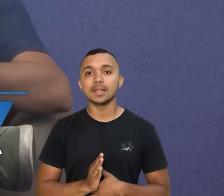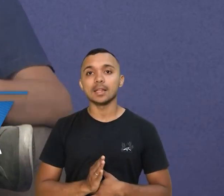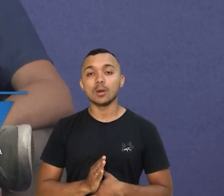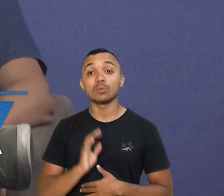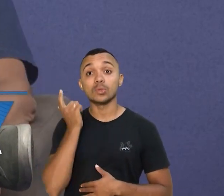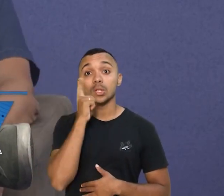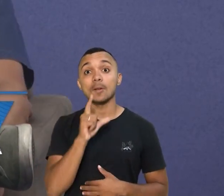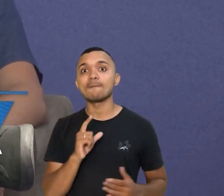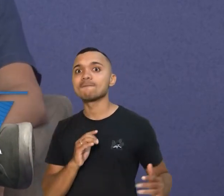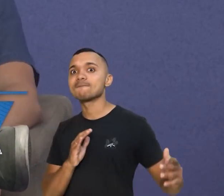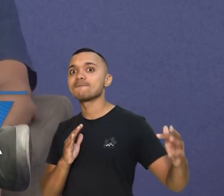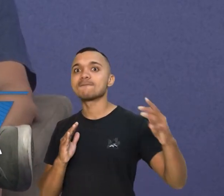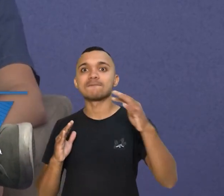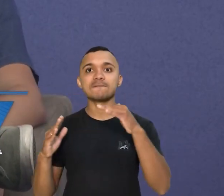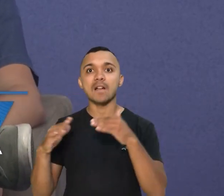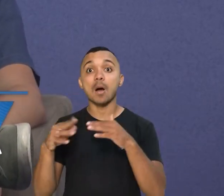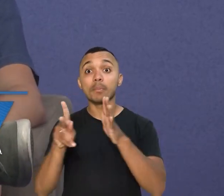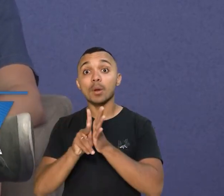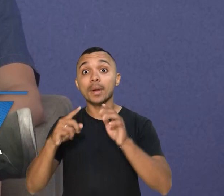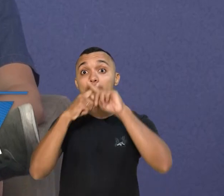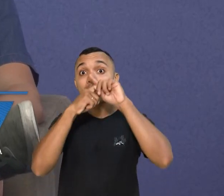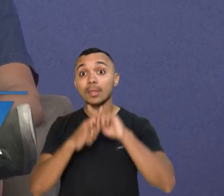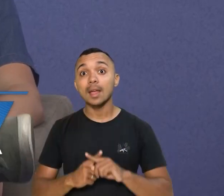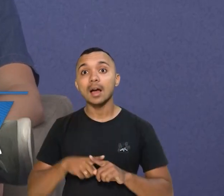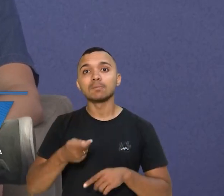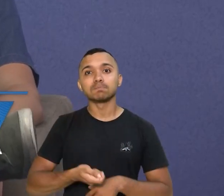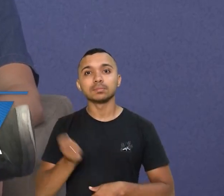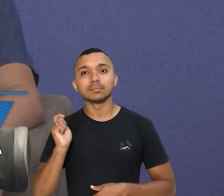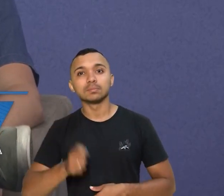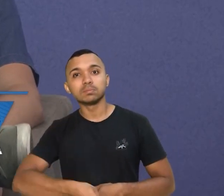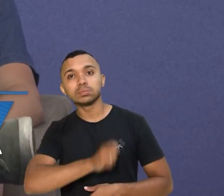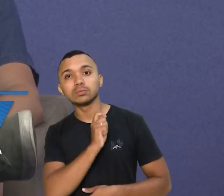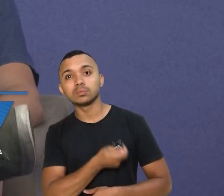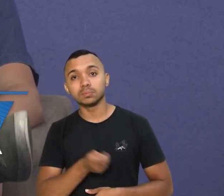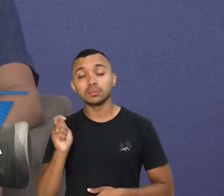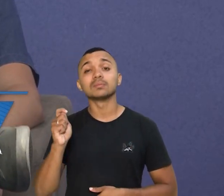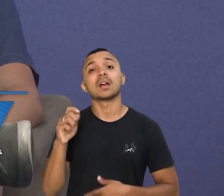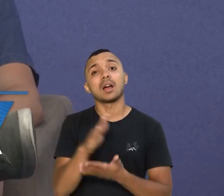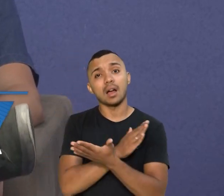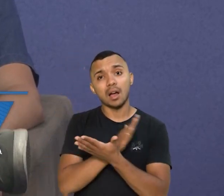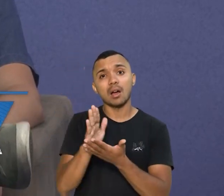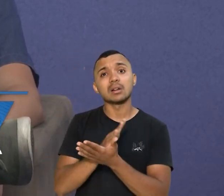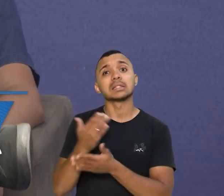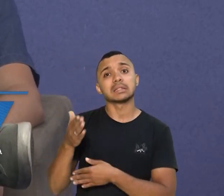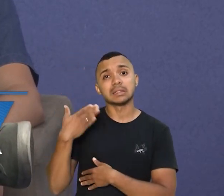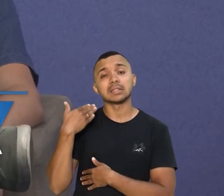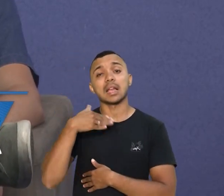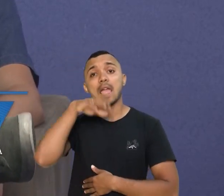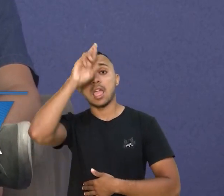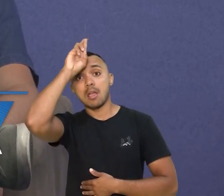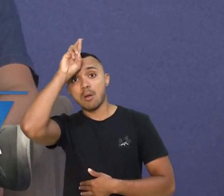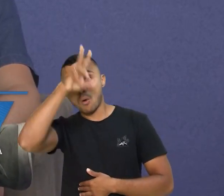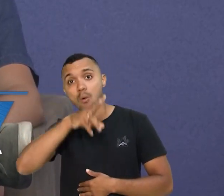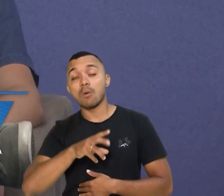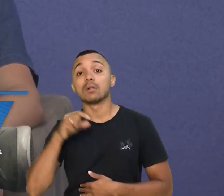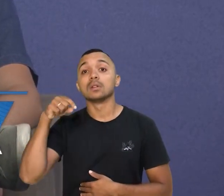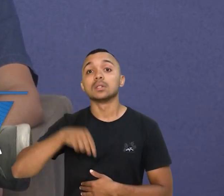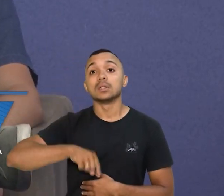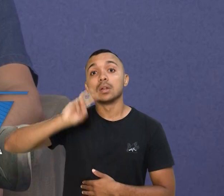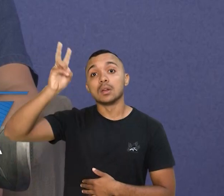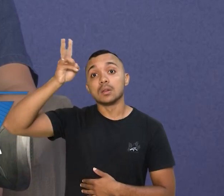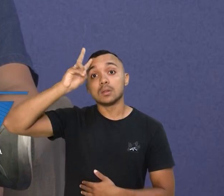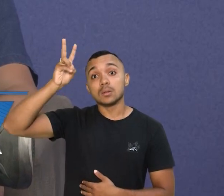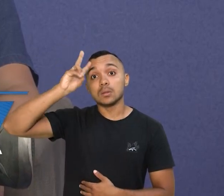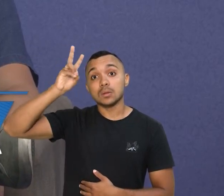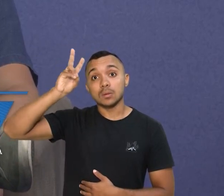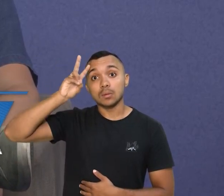grande slam chegar tão longe, e depois do Guga também, né. Apesar das vaciladas que ela deu no último jogo. Viu? Porque, na verdade, nesse jogo dessa segunda-feira, ela